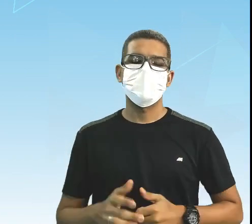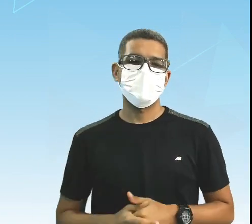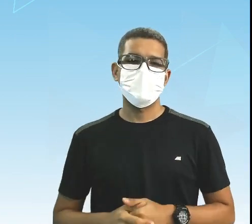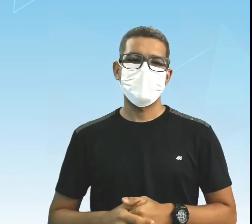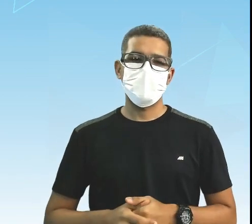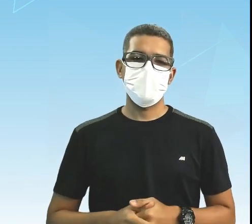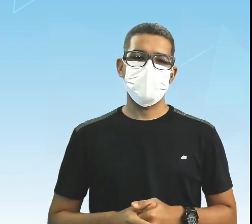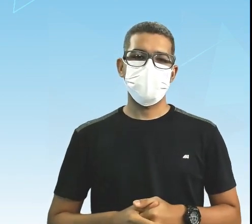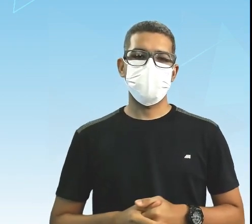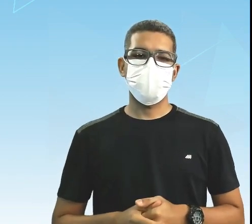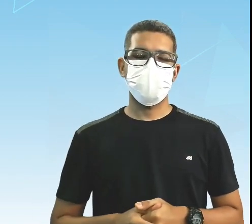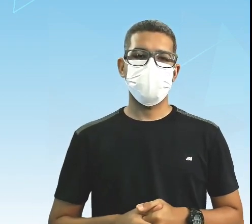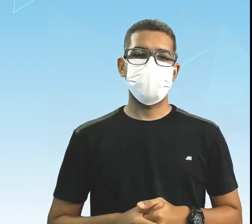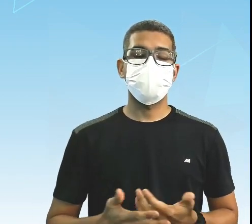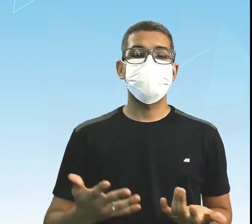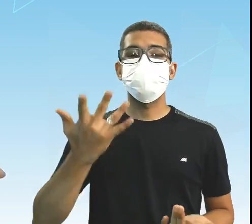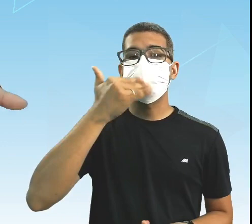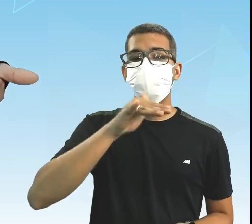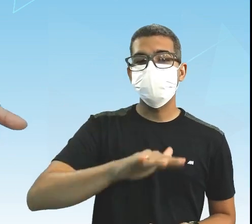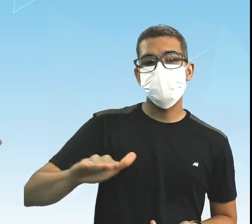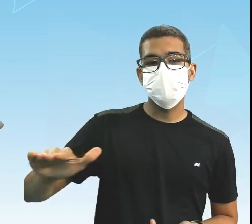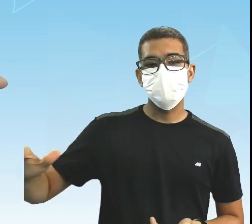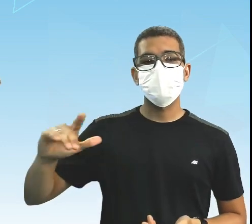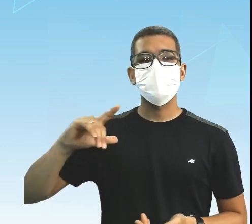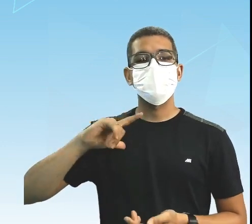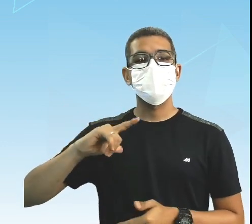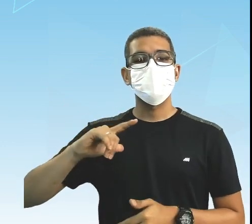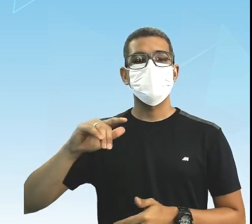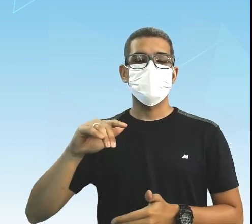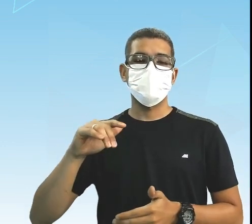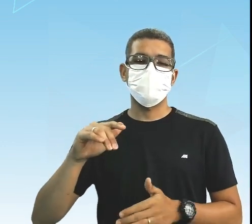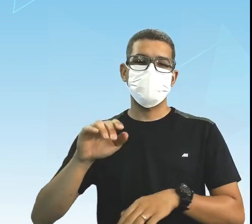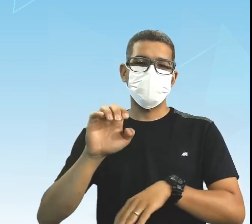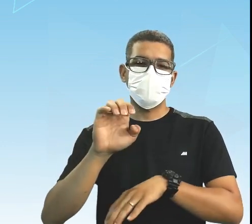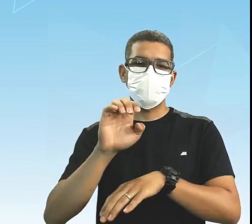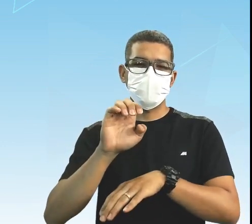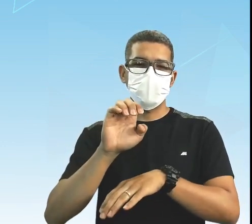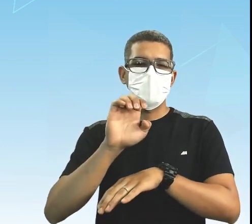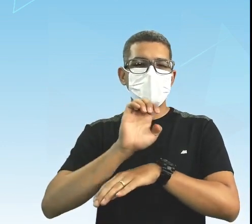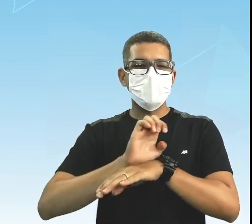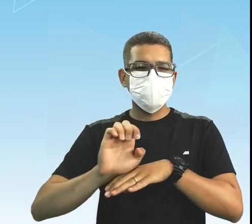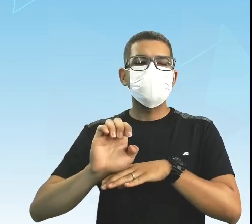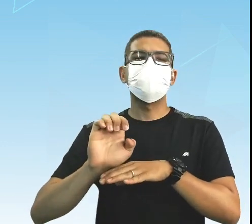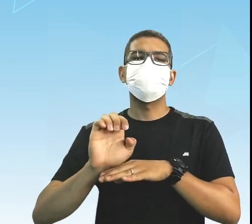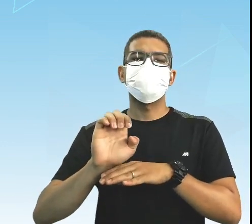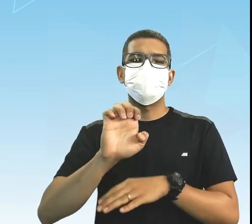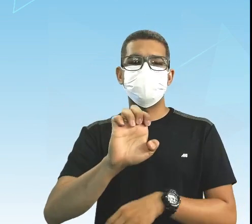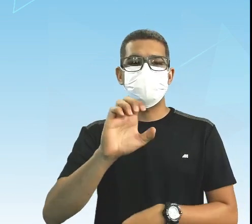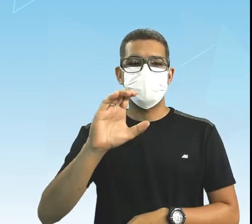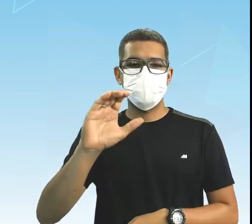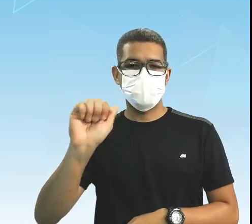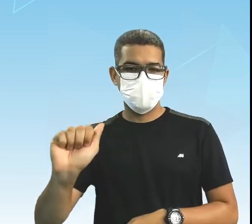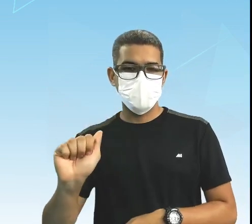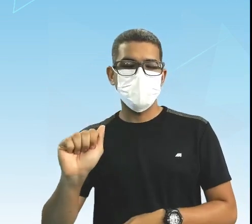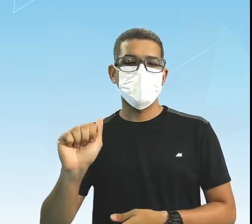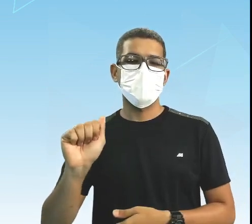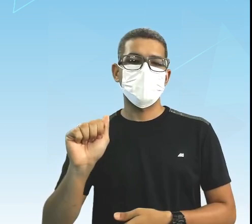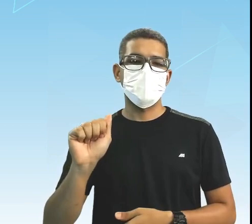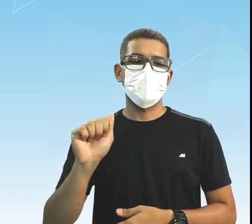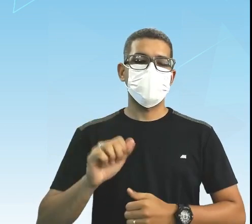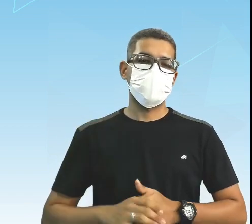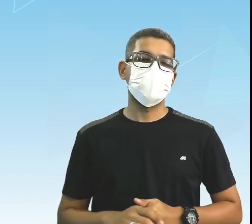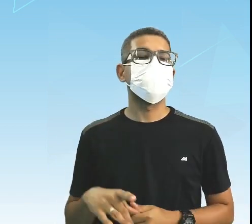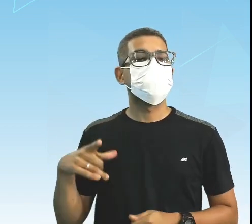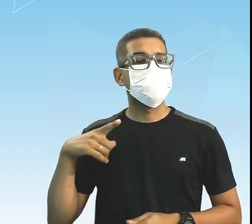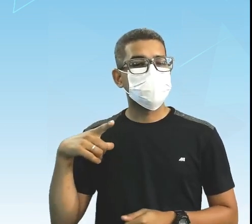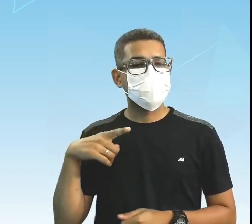tá? Crianças, tem o seu estatuto do ECA, né? Criança e adolescente, também vai ter todos os seus direitos